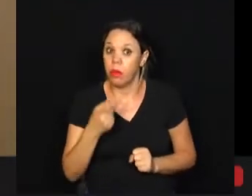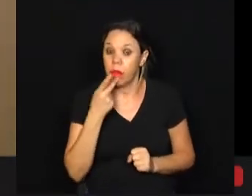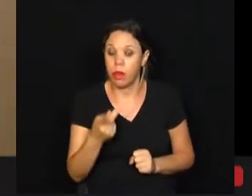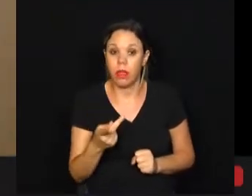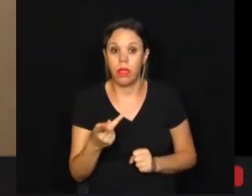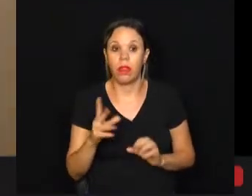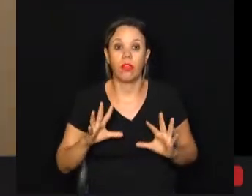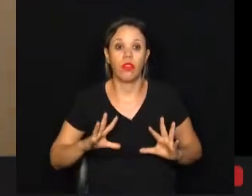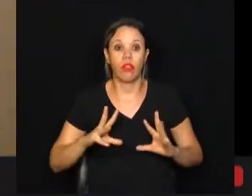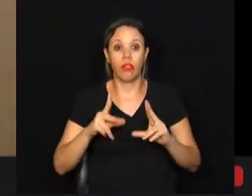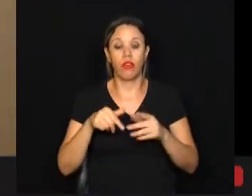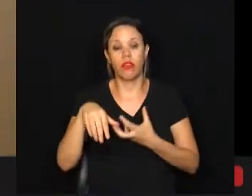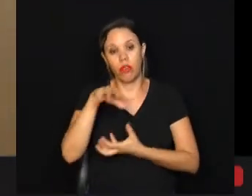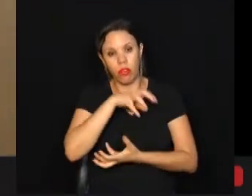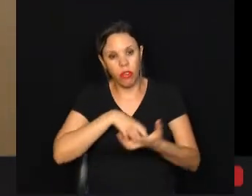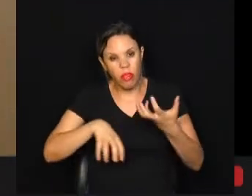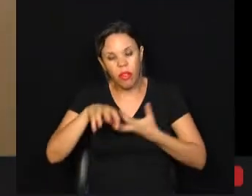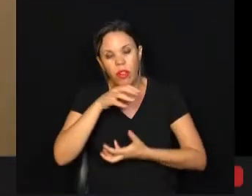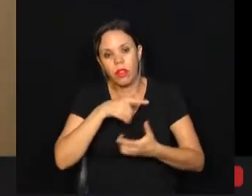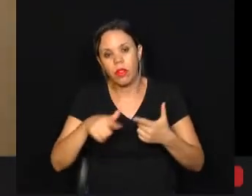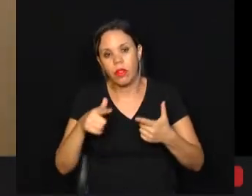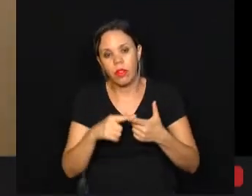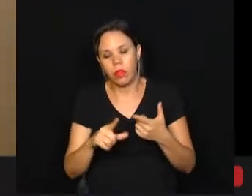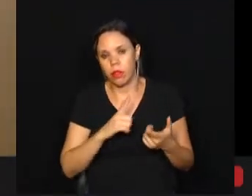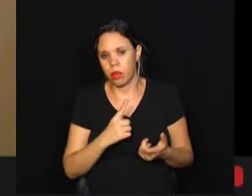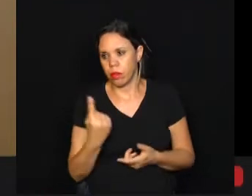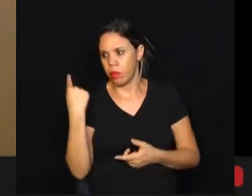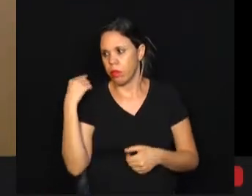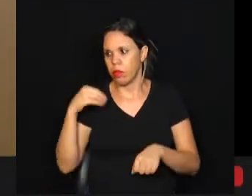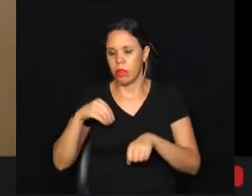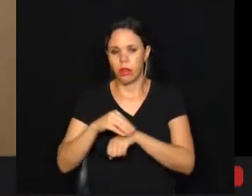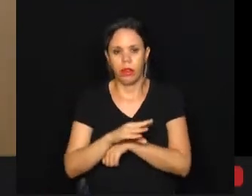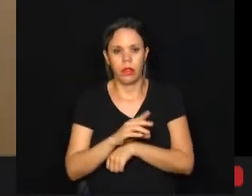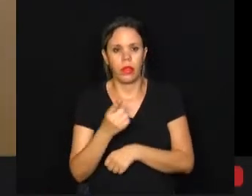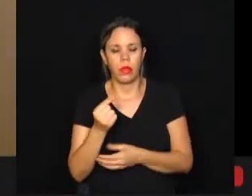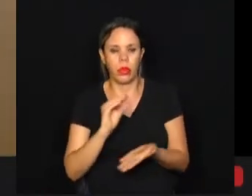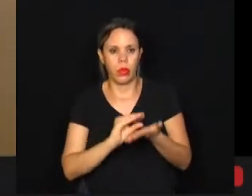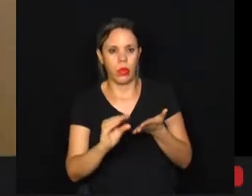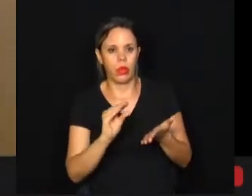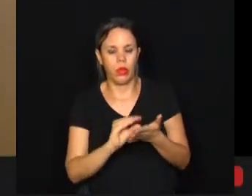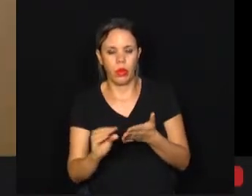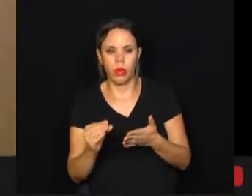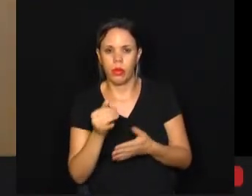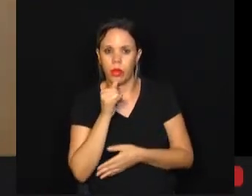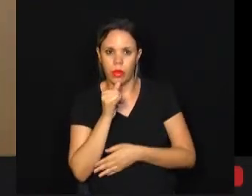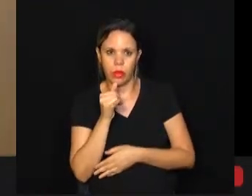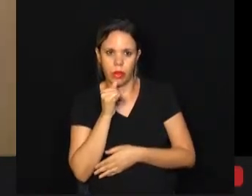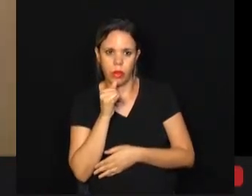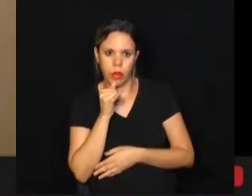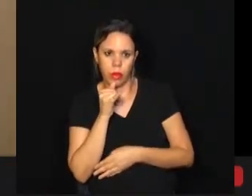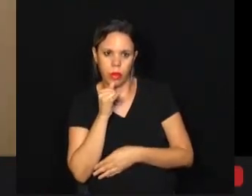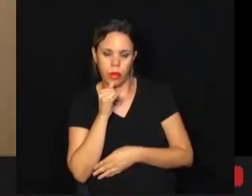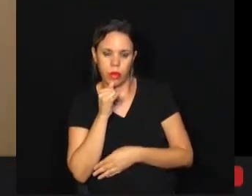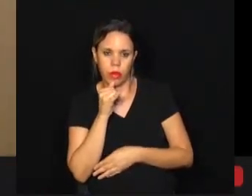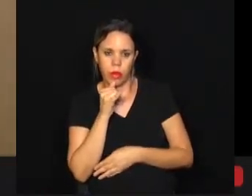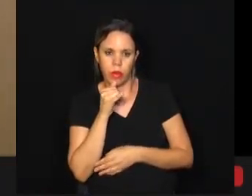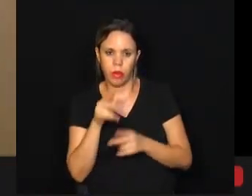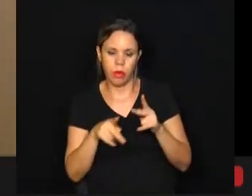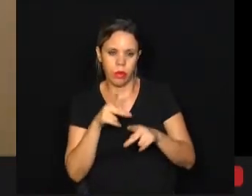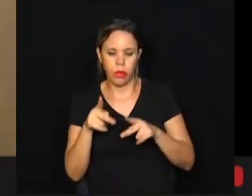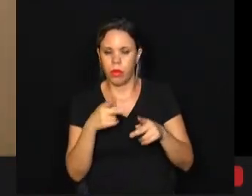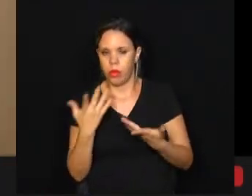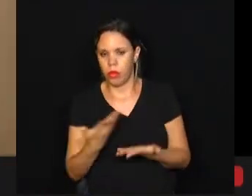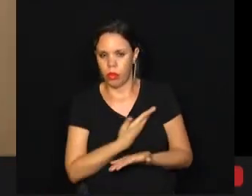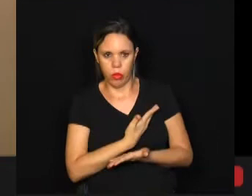que todos os conflitos burocráticos que a gente tinha, como repasse de fundo a fundo, por exemplo, foi, por ironia do destino, o